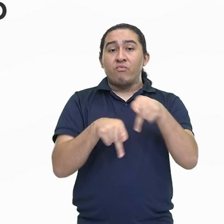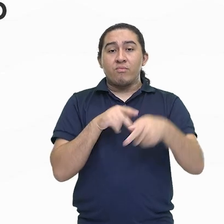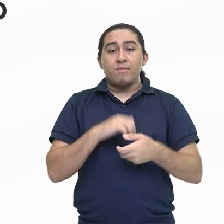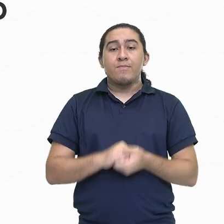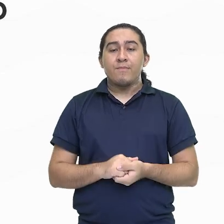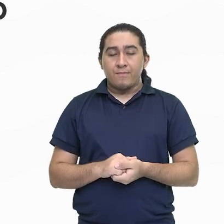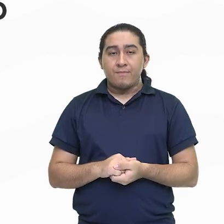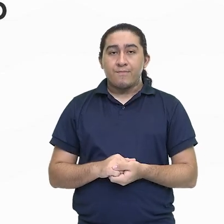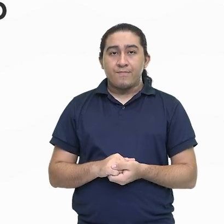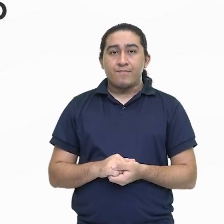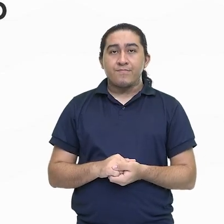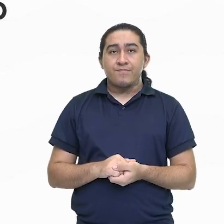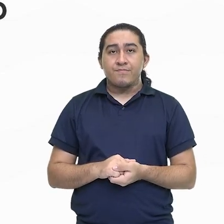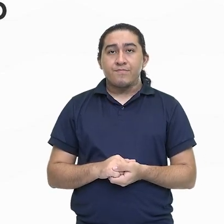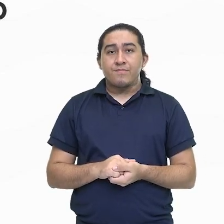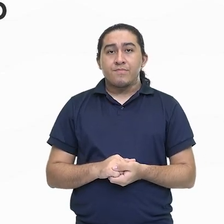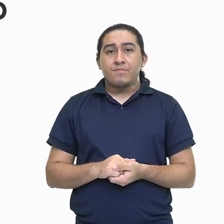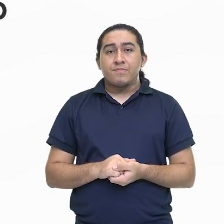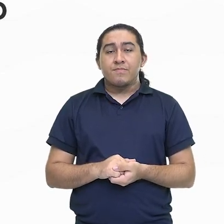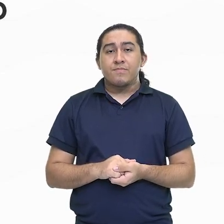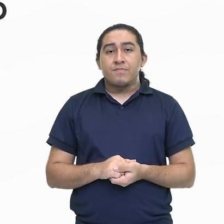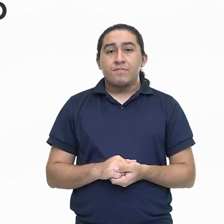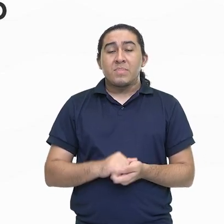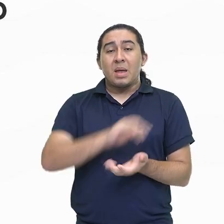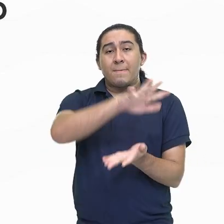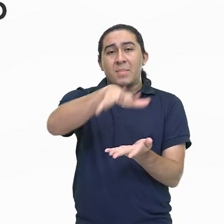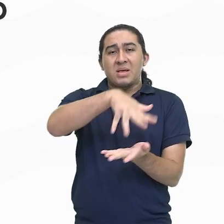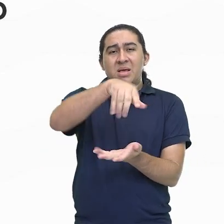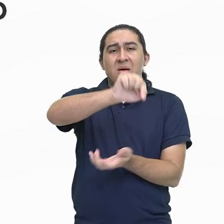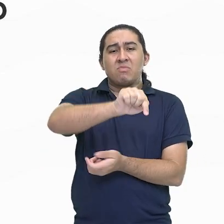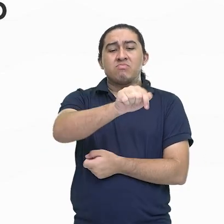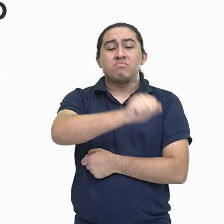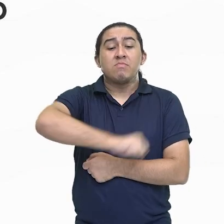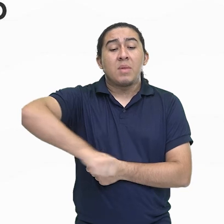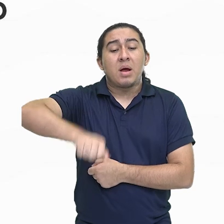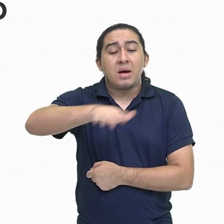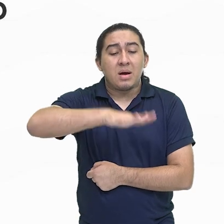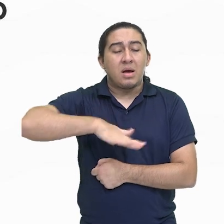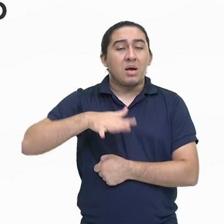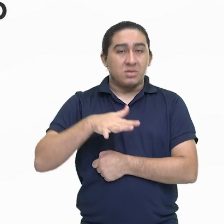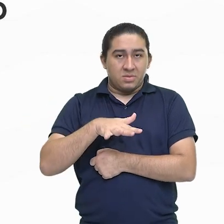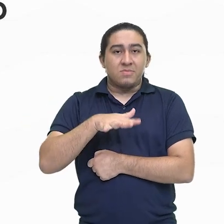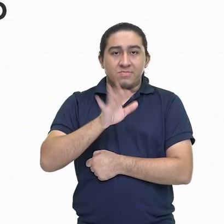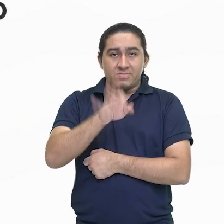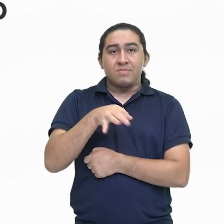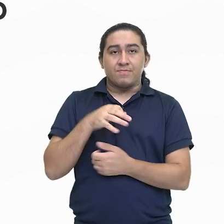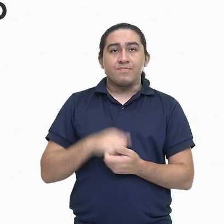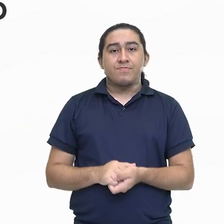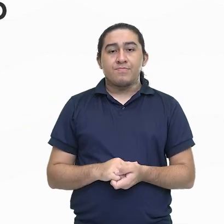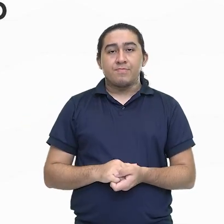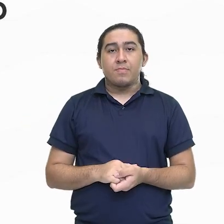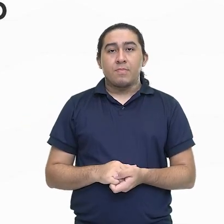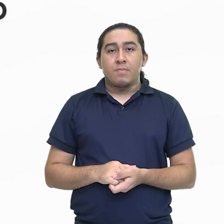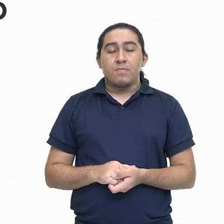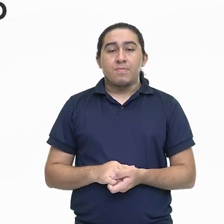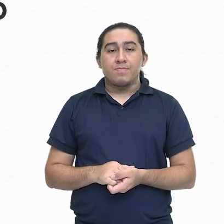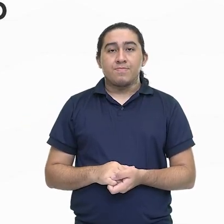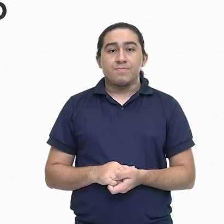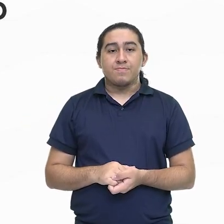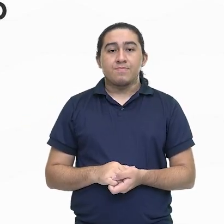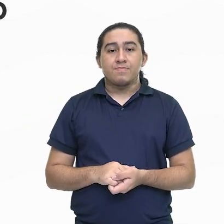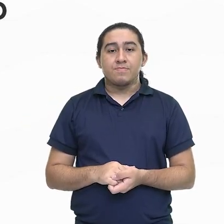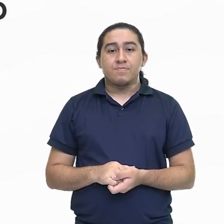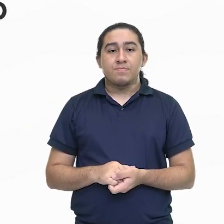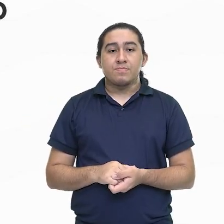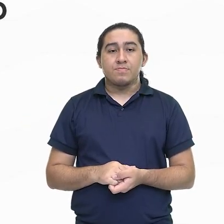esse local de socialização, encontro, passagem dos seus habitantes. E na